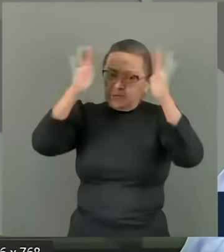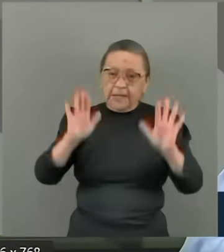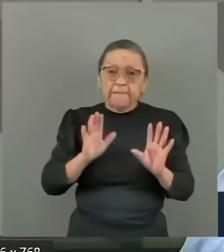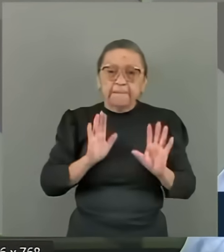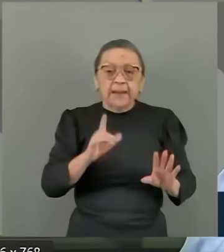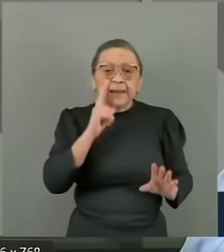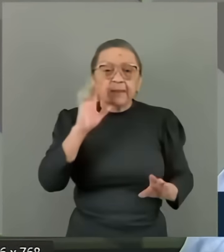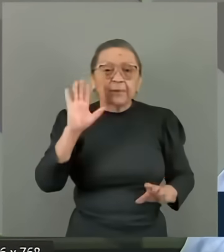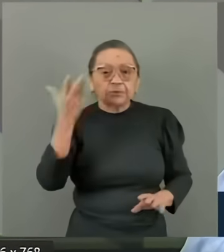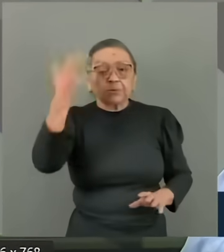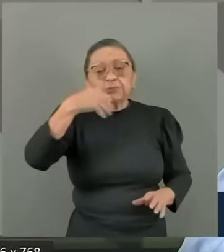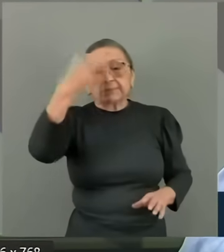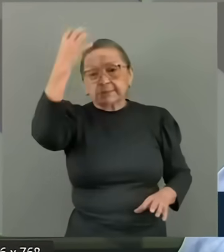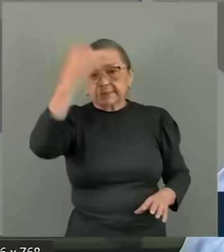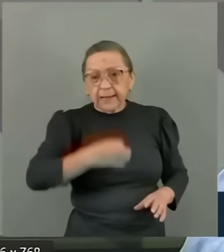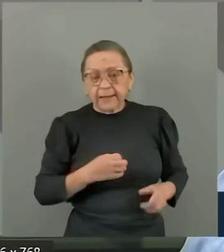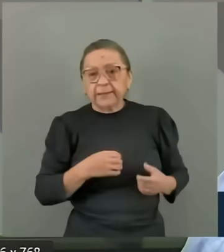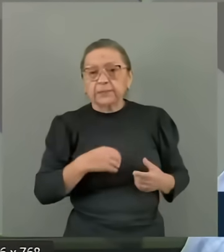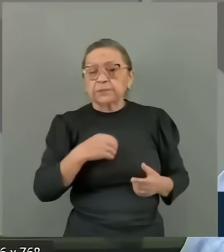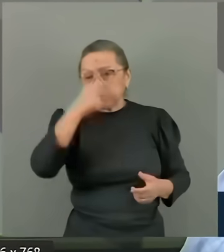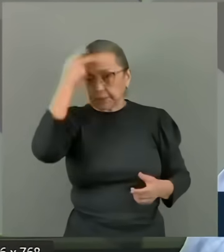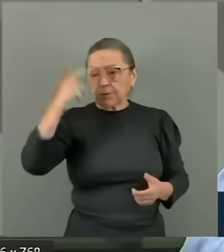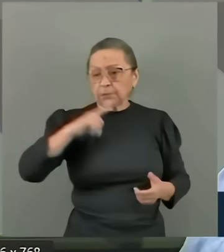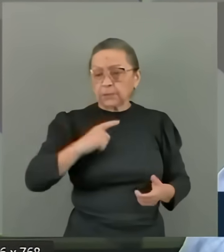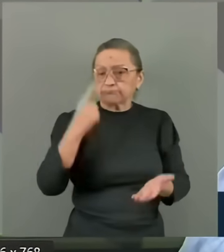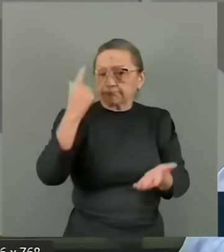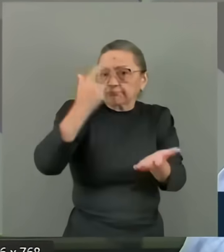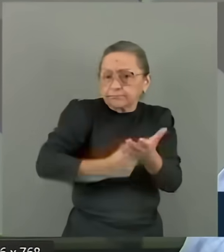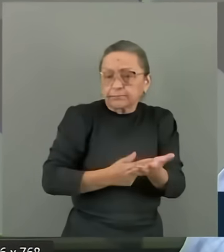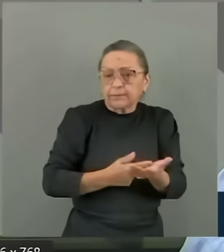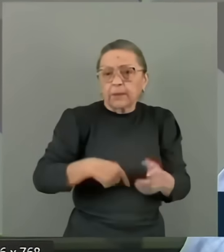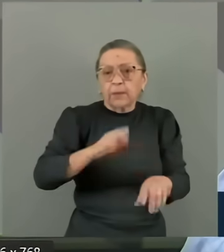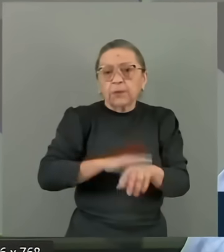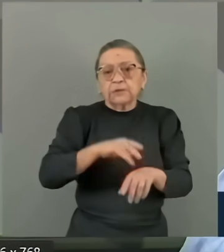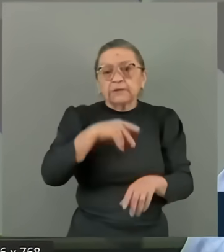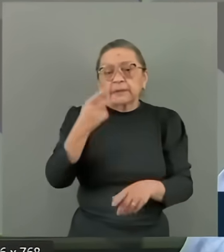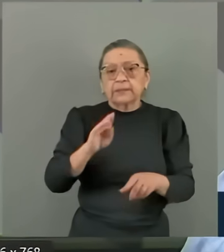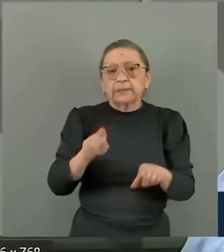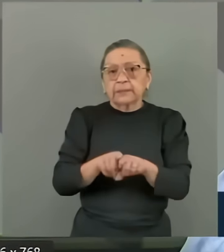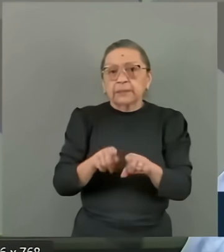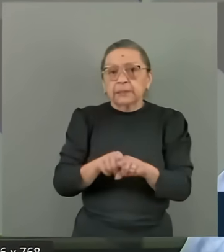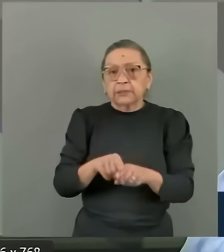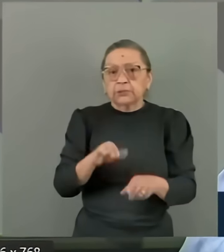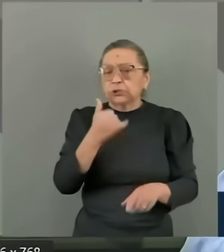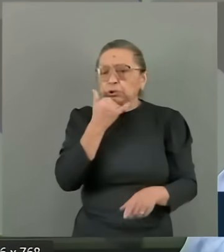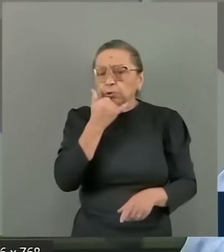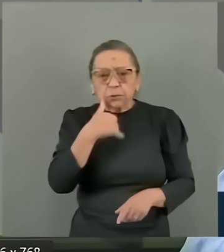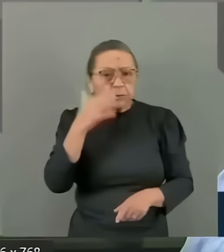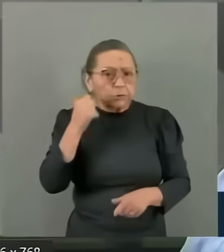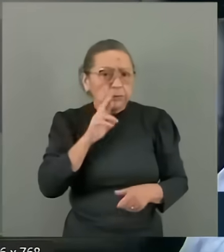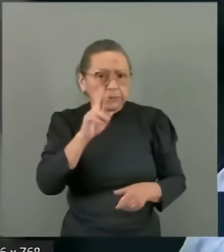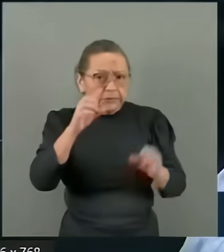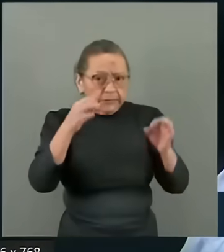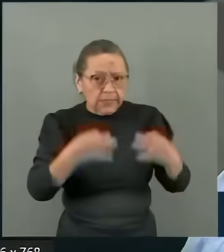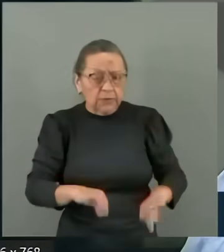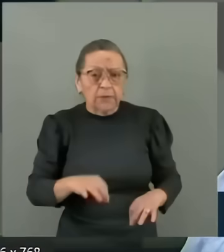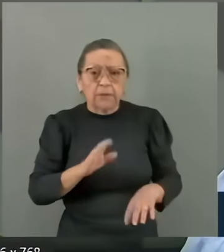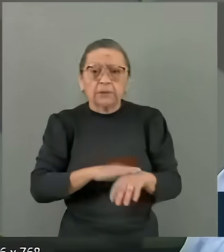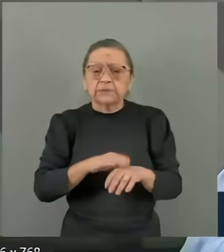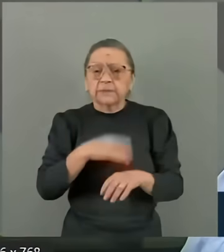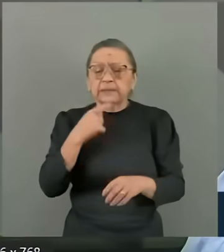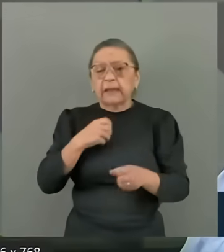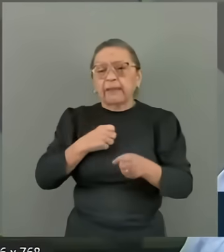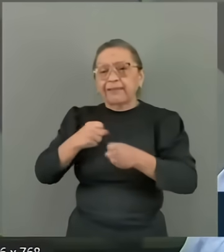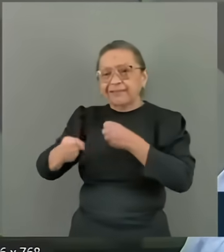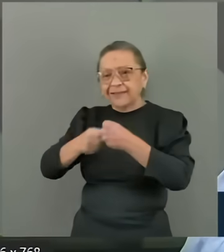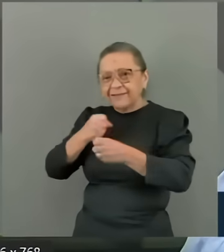era uma solução séria de gente compromissada. E quando o senhor fala da entrevista, desculpa, não sei se eu respondi completamente, mas quando o senhor fala da